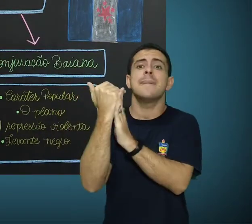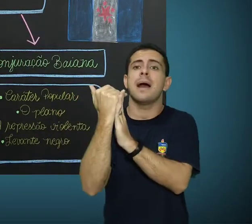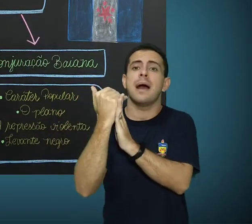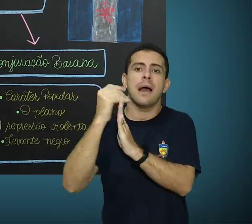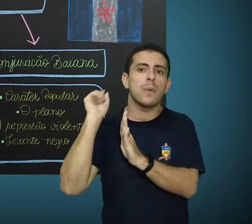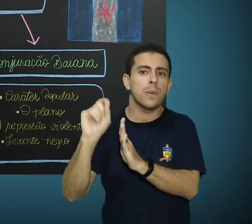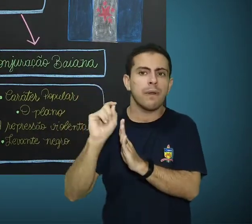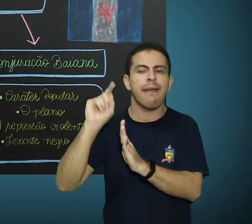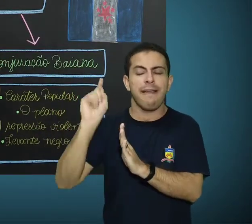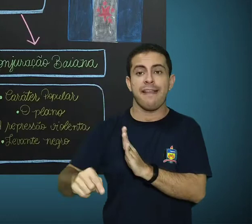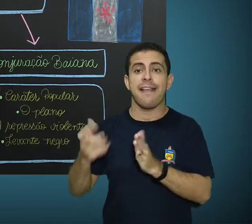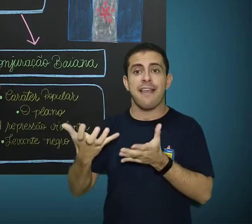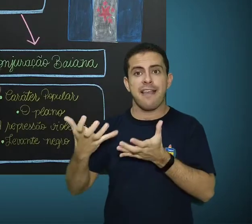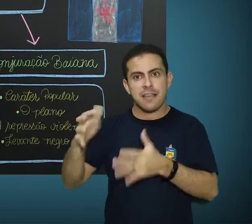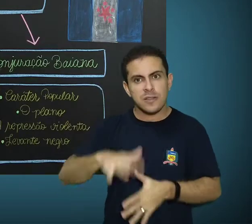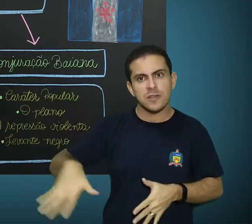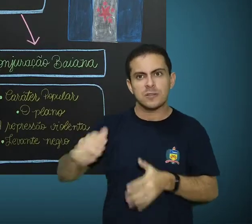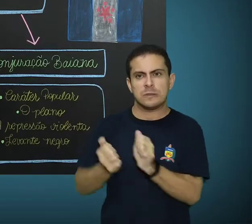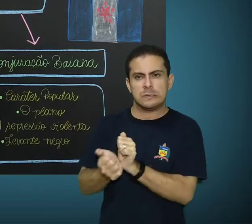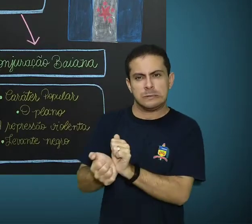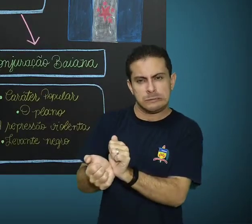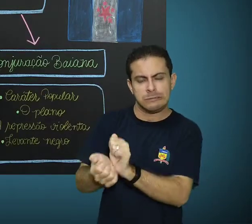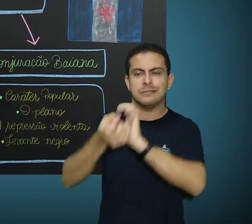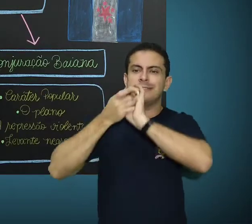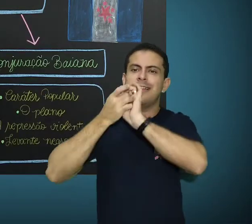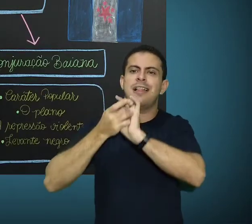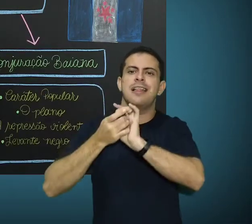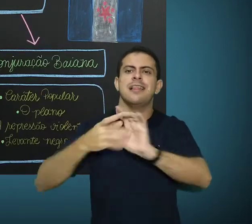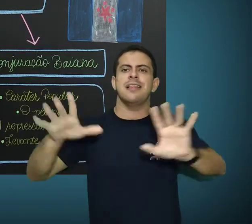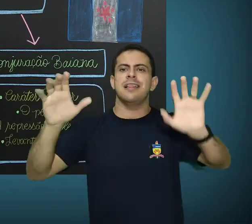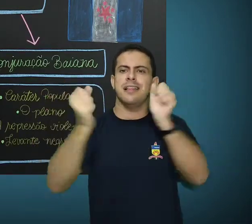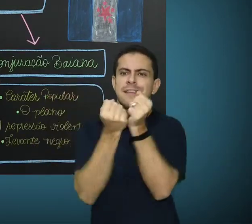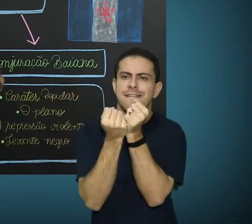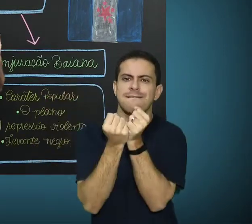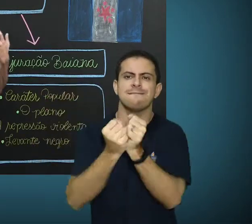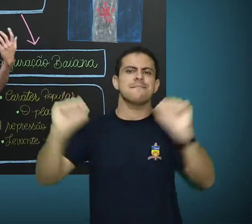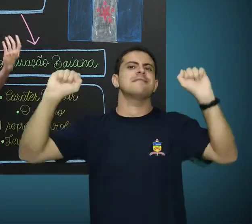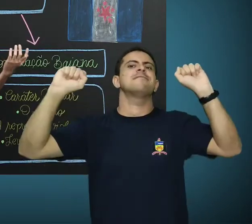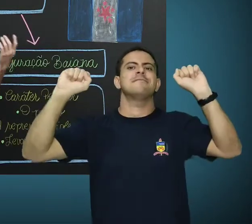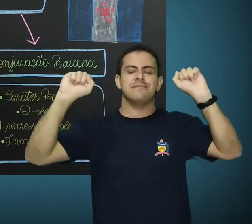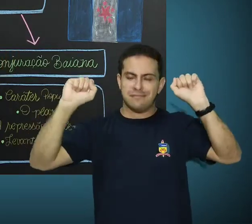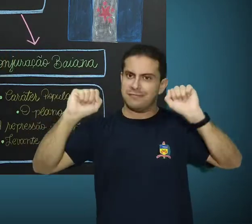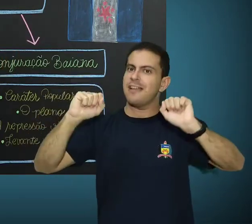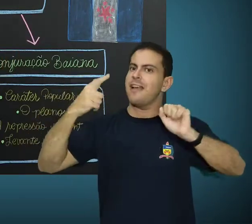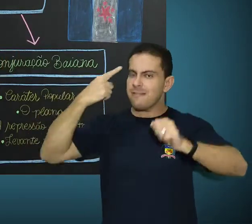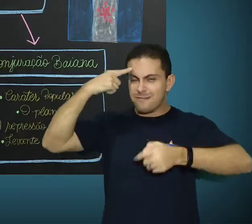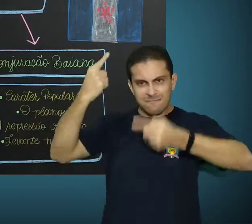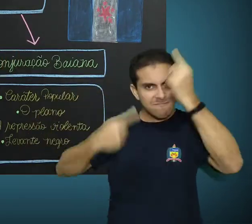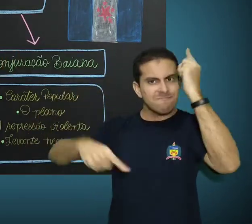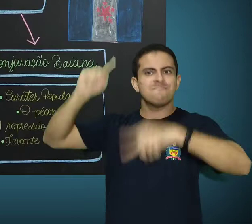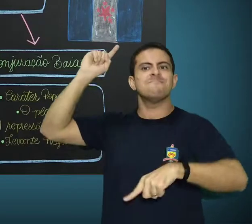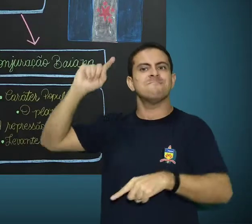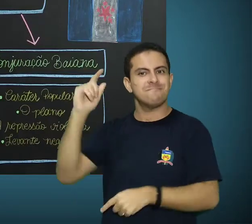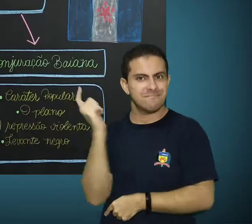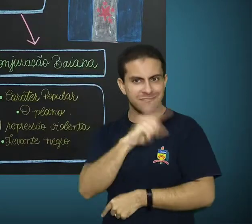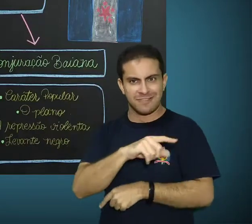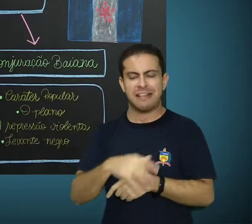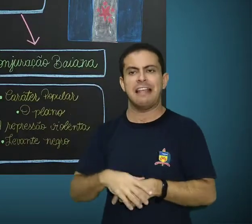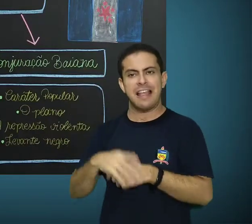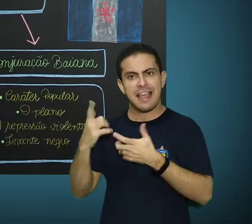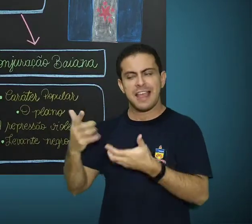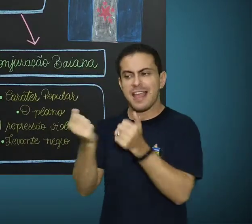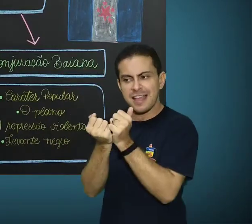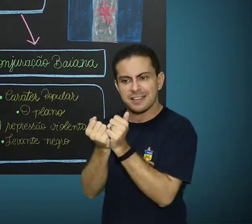além. Falava-se também na libertação dos escravos, ou seja, era uma leitura mais radical dos ideais iluministas.